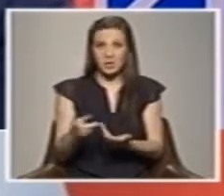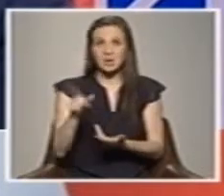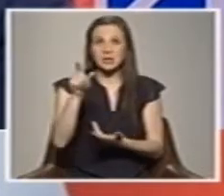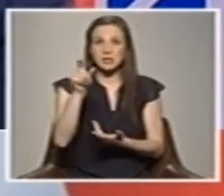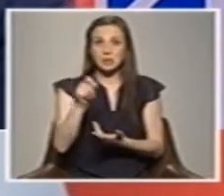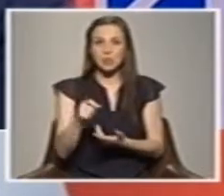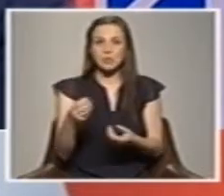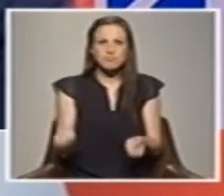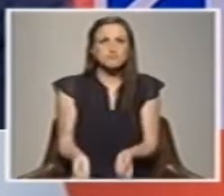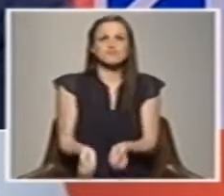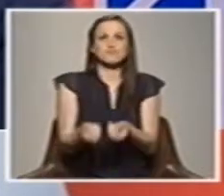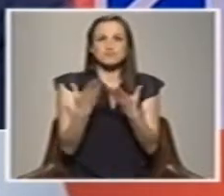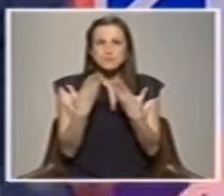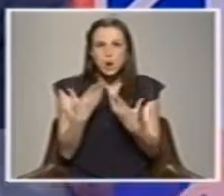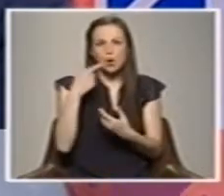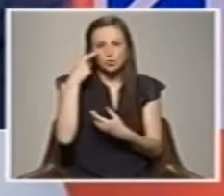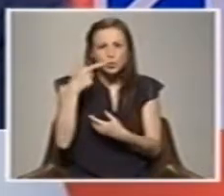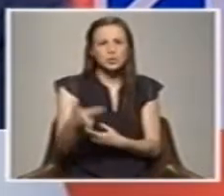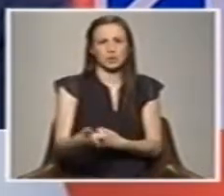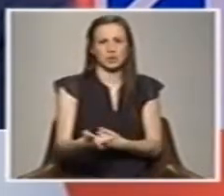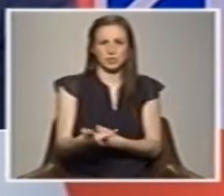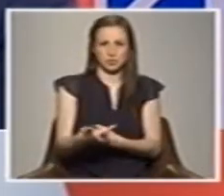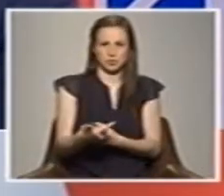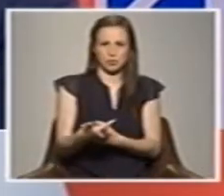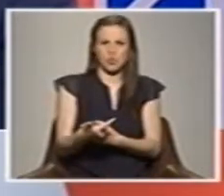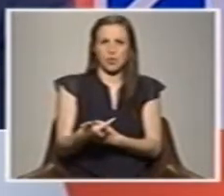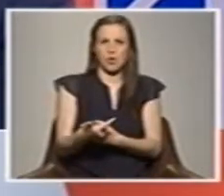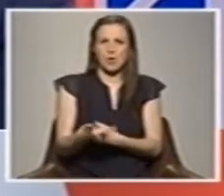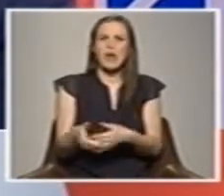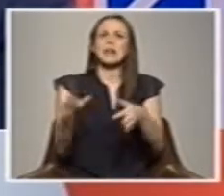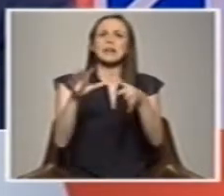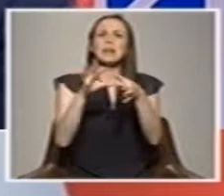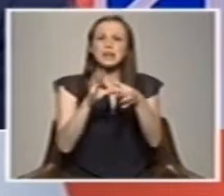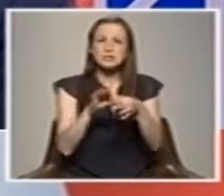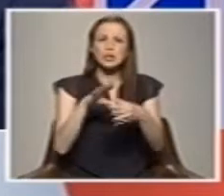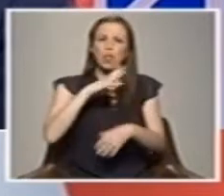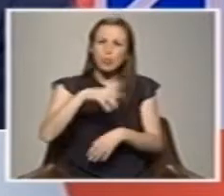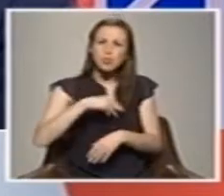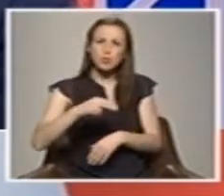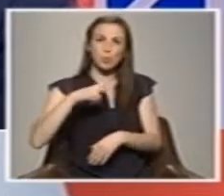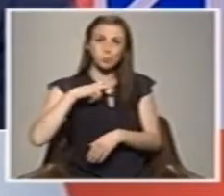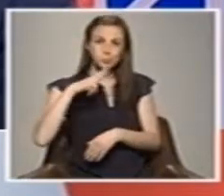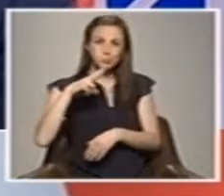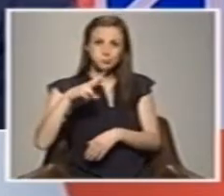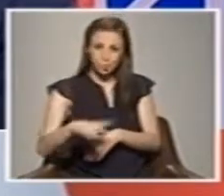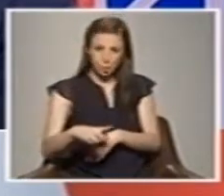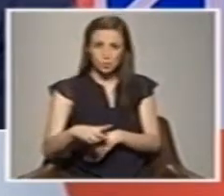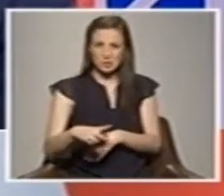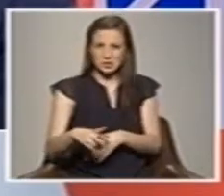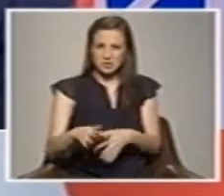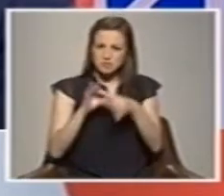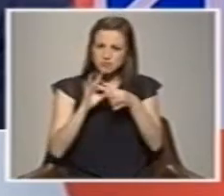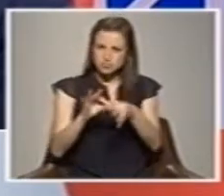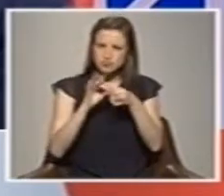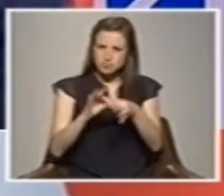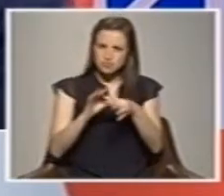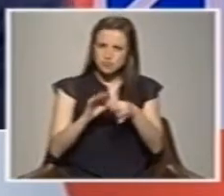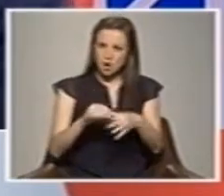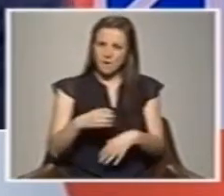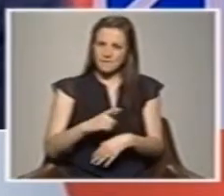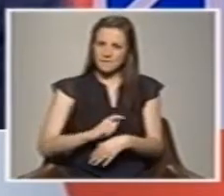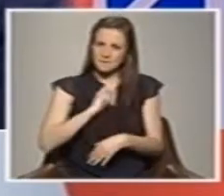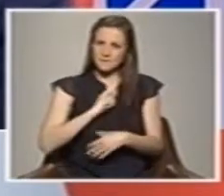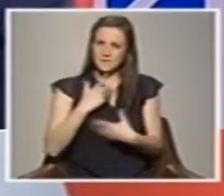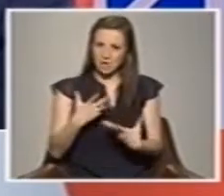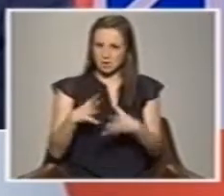alavancam o turismo, a indústria do mar, um conjunto a ligação do próprio mundo português, que é muito vinculativo, muito emocional